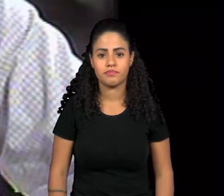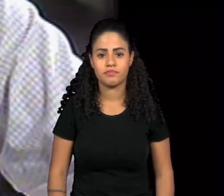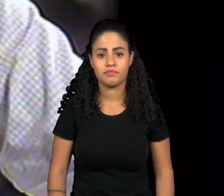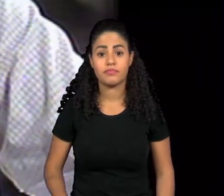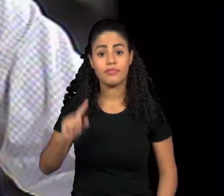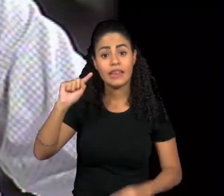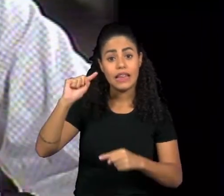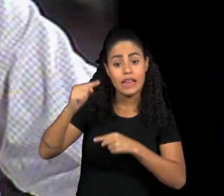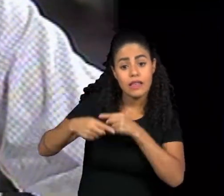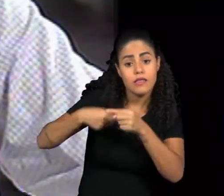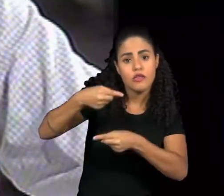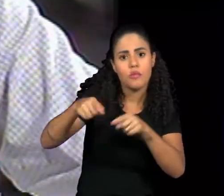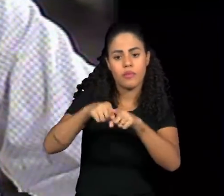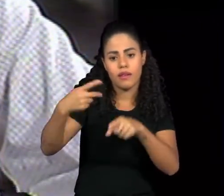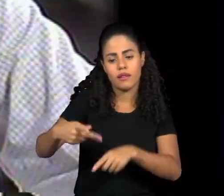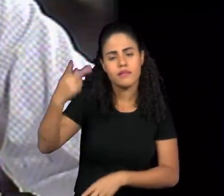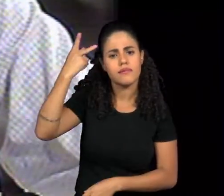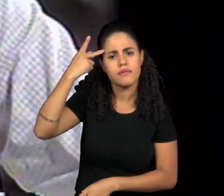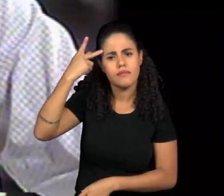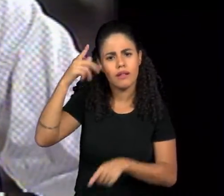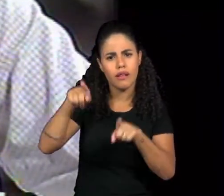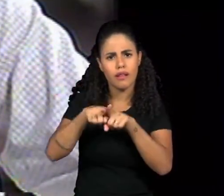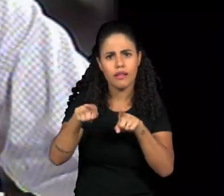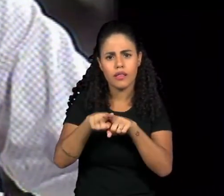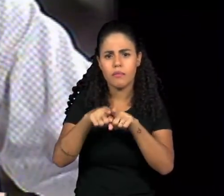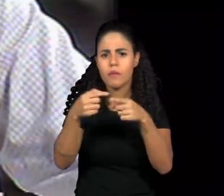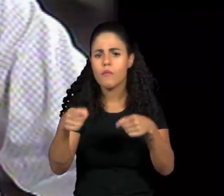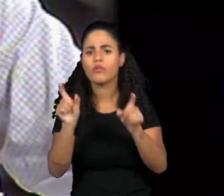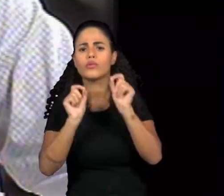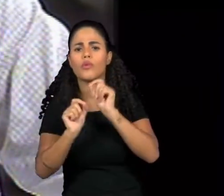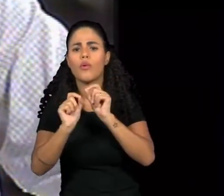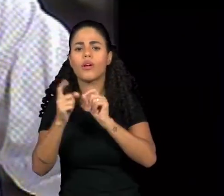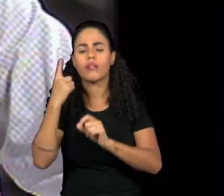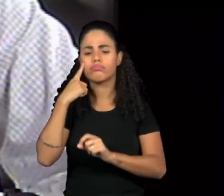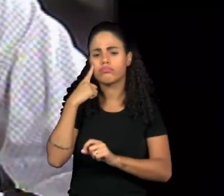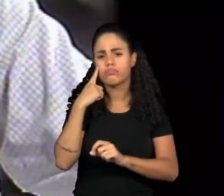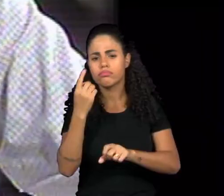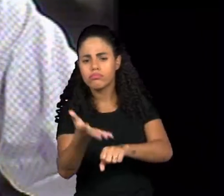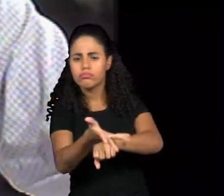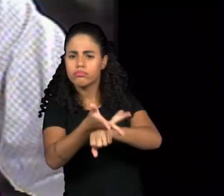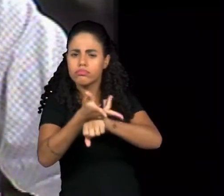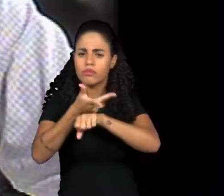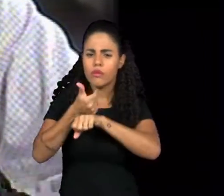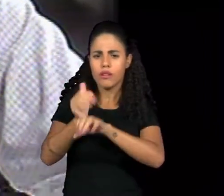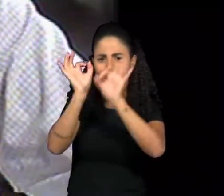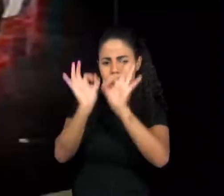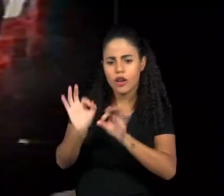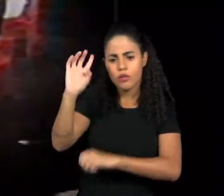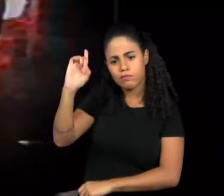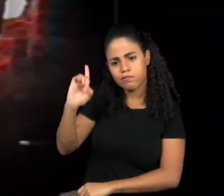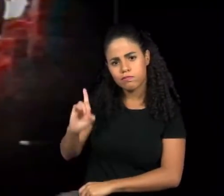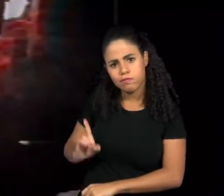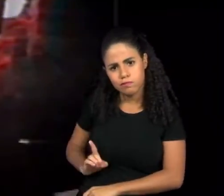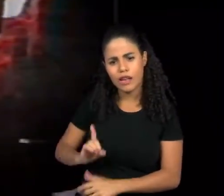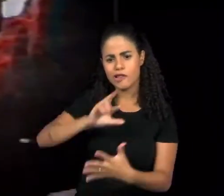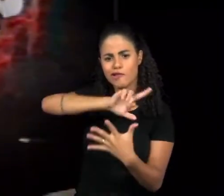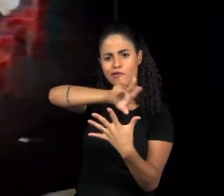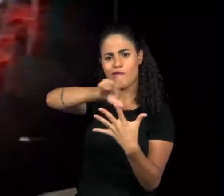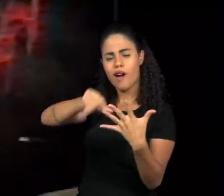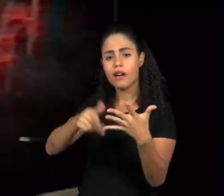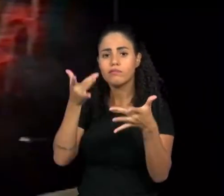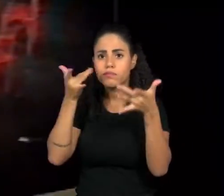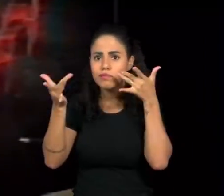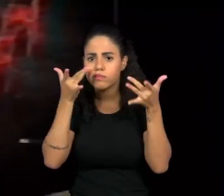Pouco depois, já em São Paulo, ele revelaria sua excepcional habilidade na direção de grandes elencos e